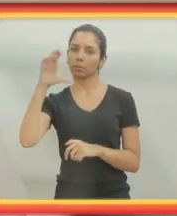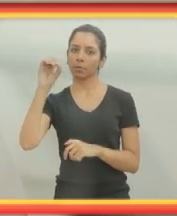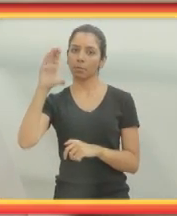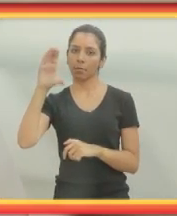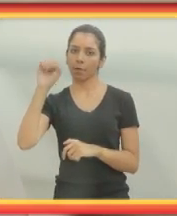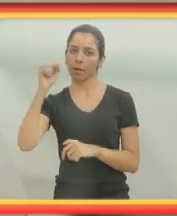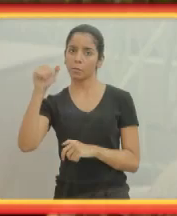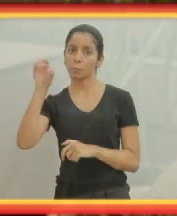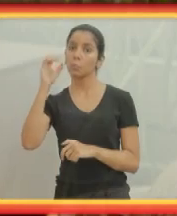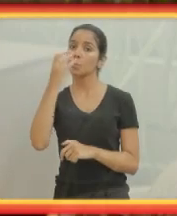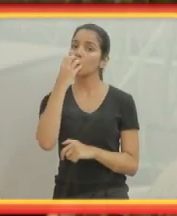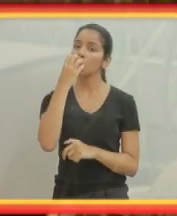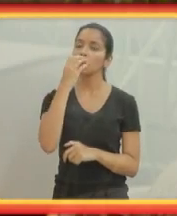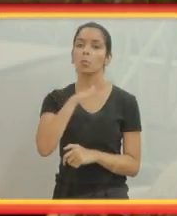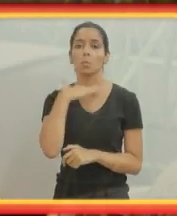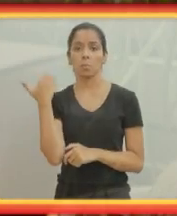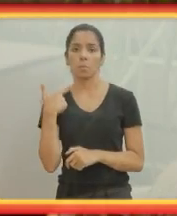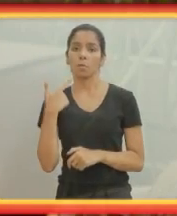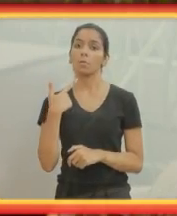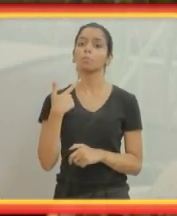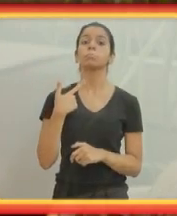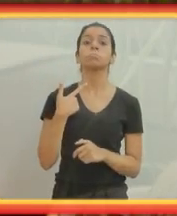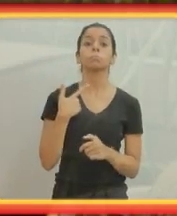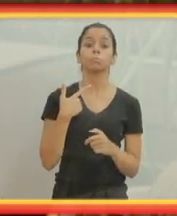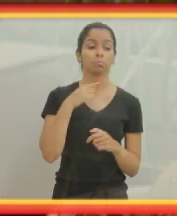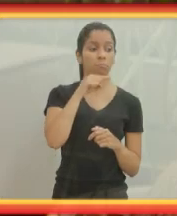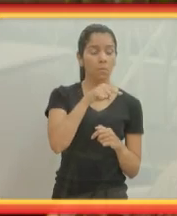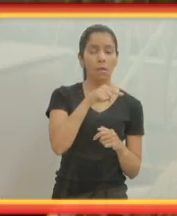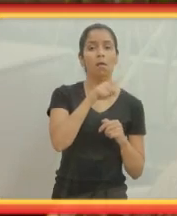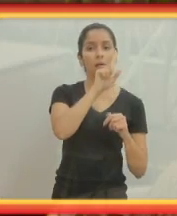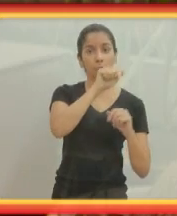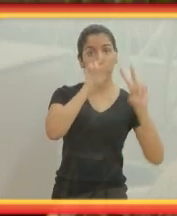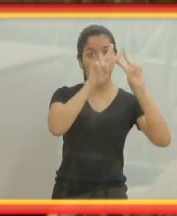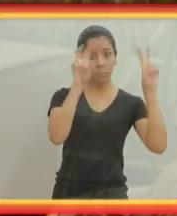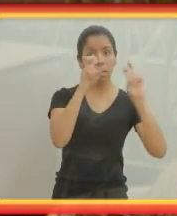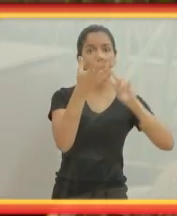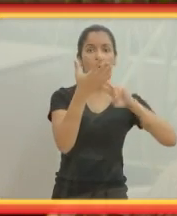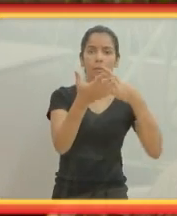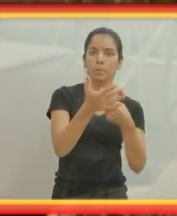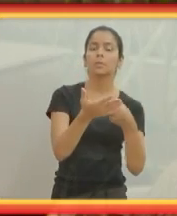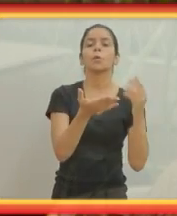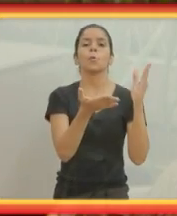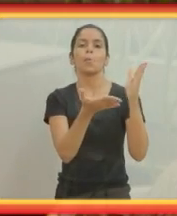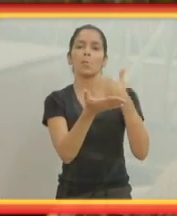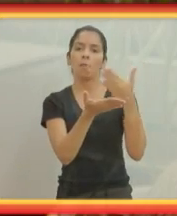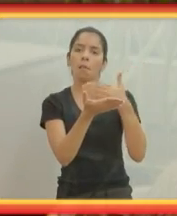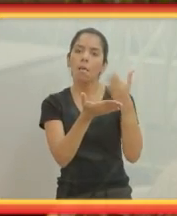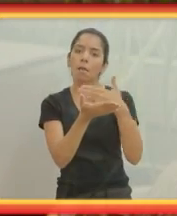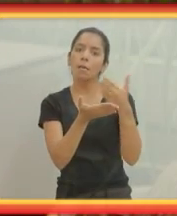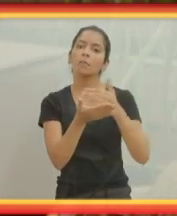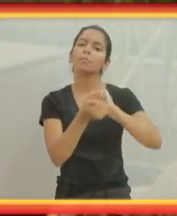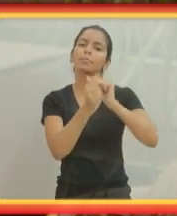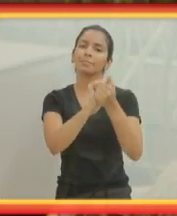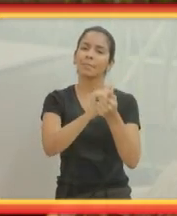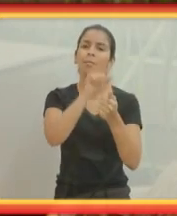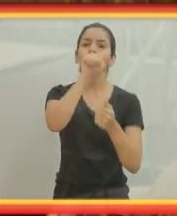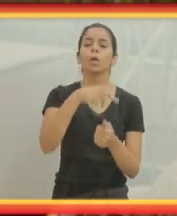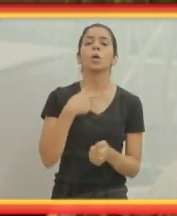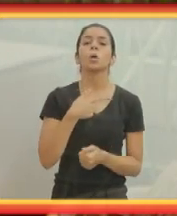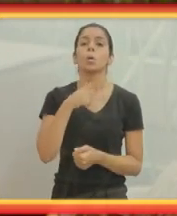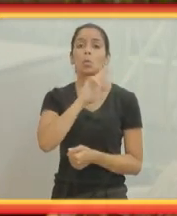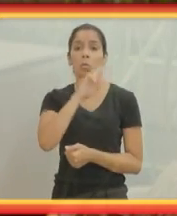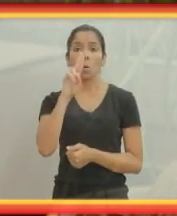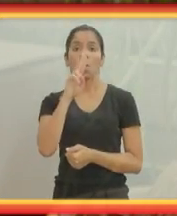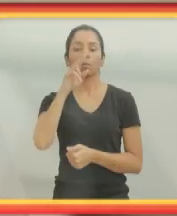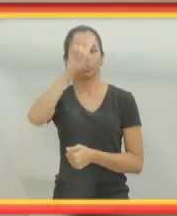Caso do Cachorro Morto. Essa peça é a adaptação de um livro de mesmo nome, escrito por um jornalista inglês chamado